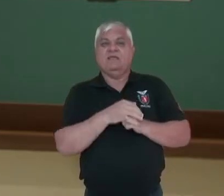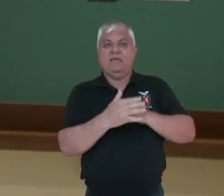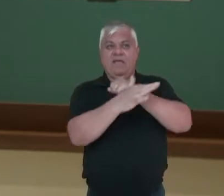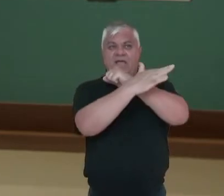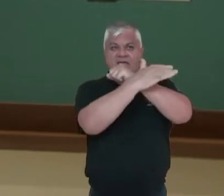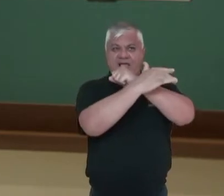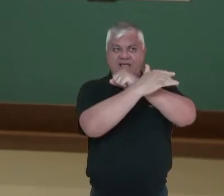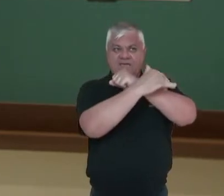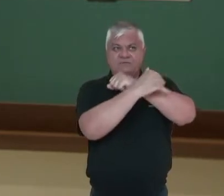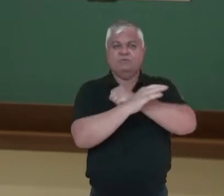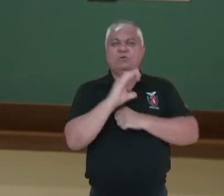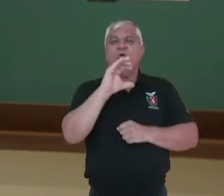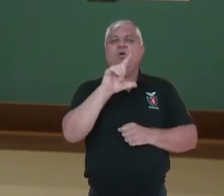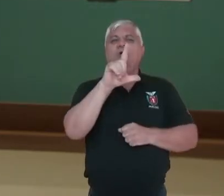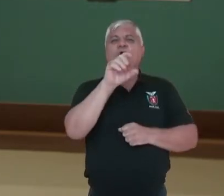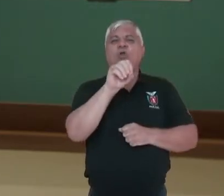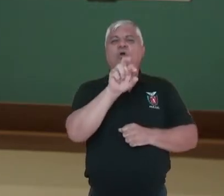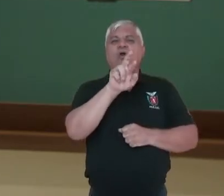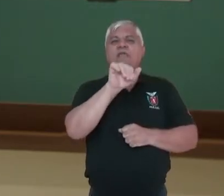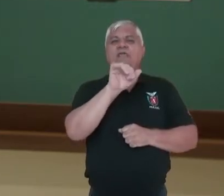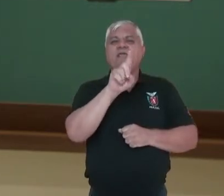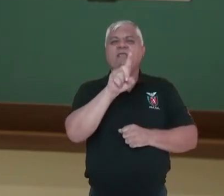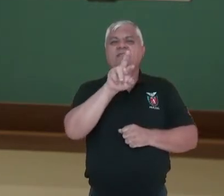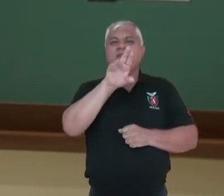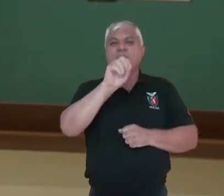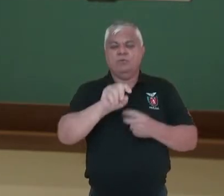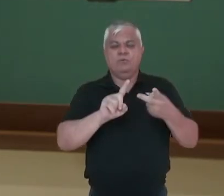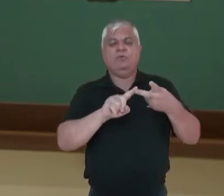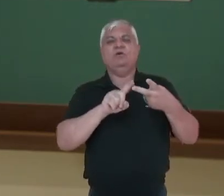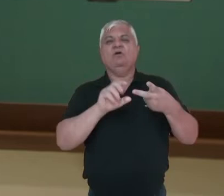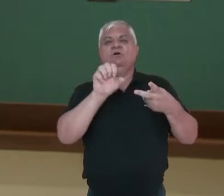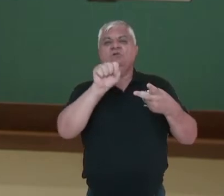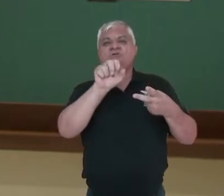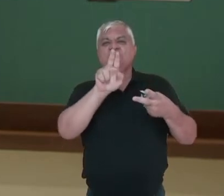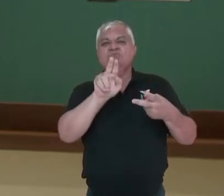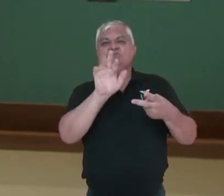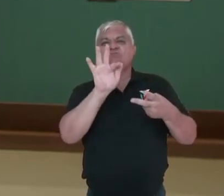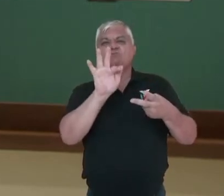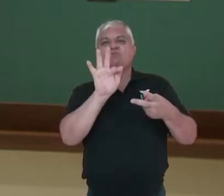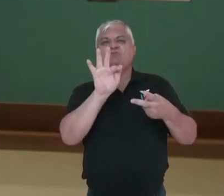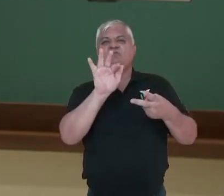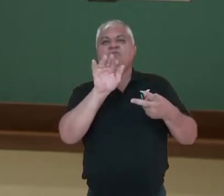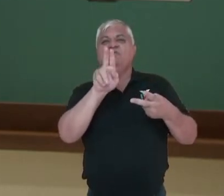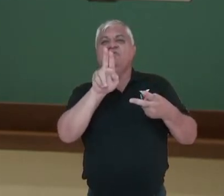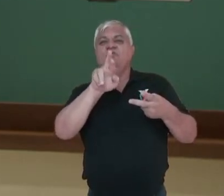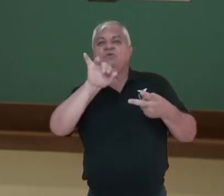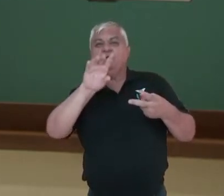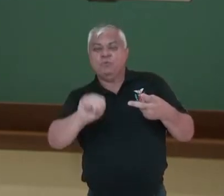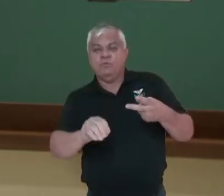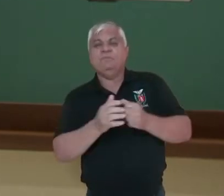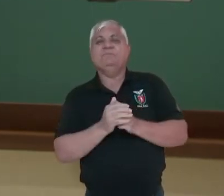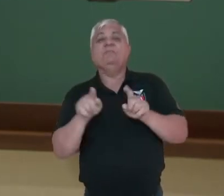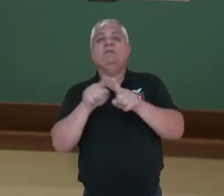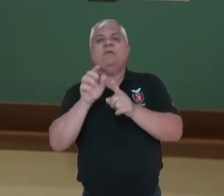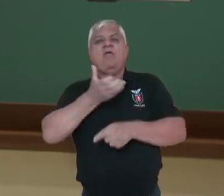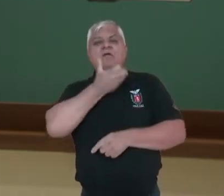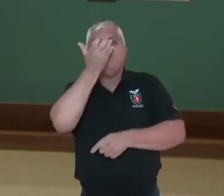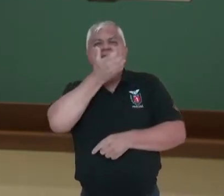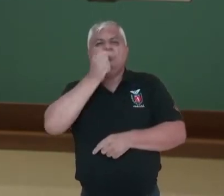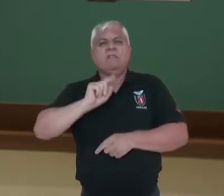ácido sulfúrico, nas suas garrafas como reagentes do laboratório. E aqui a gente tem as frutas ácidas, que tem na